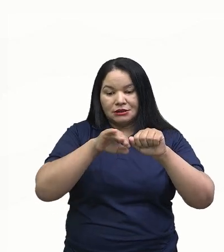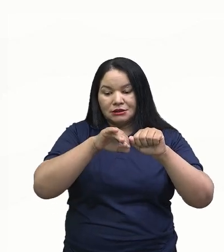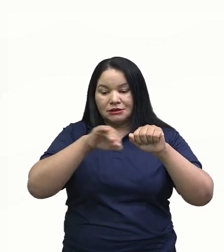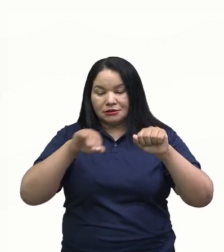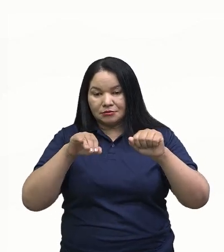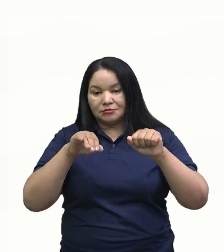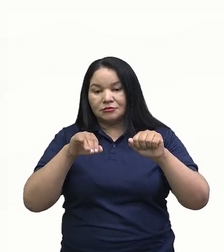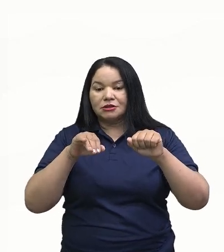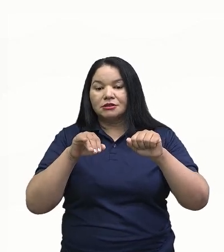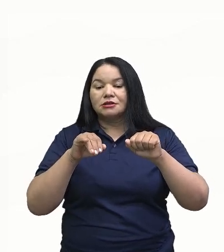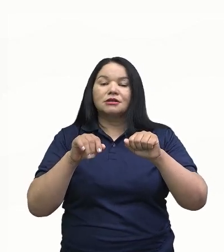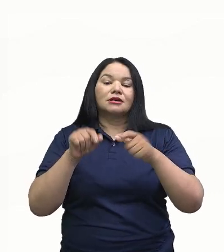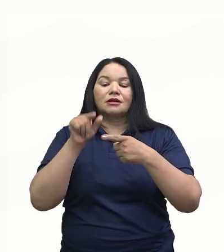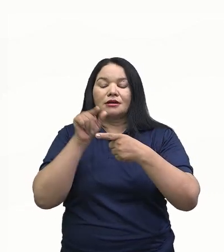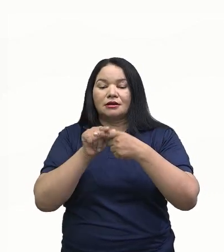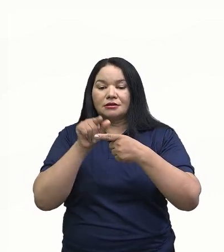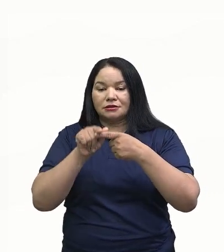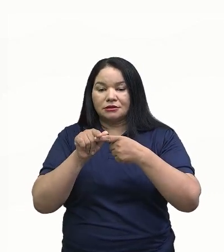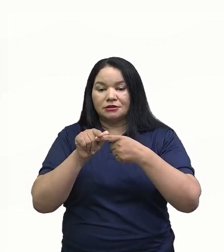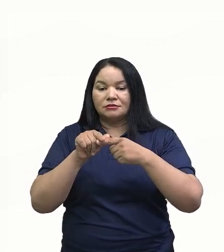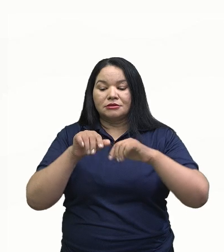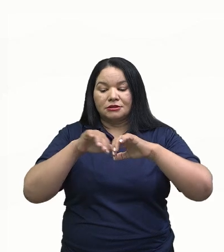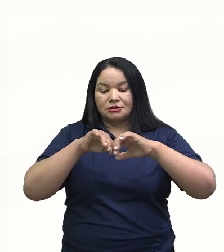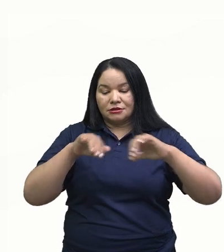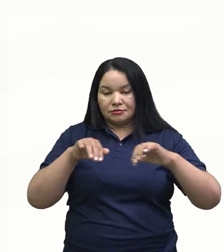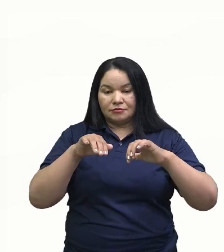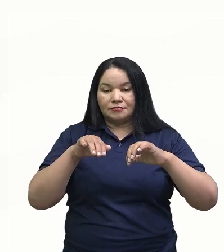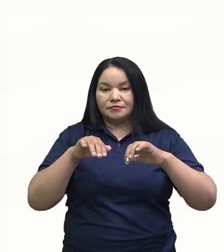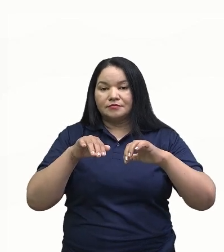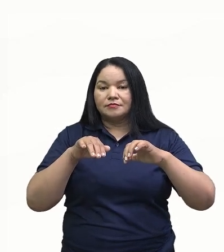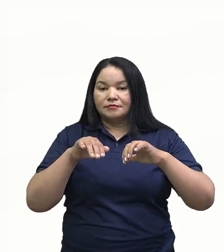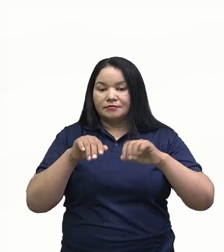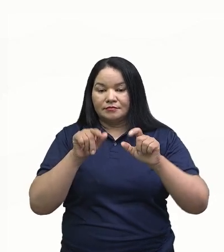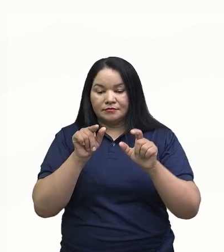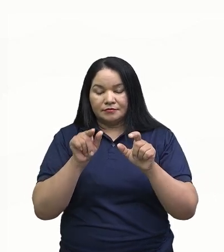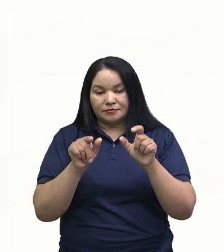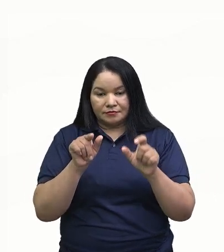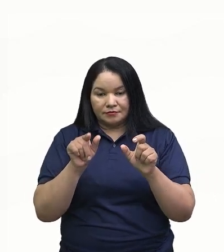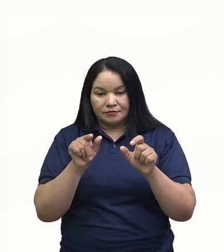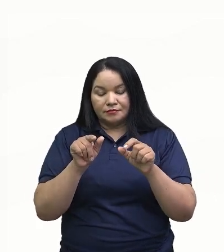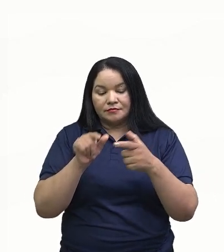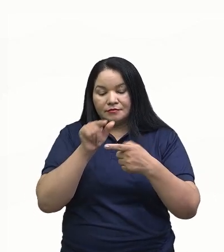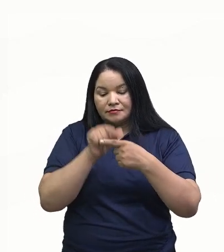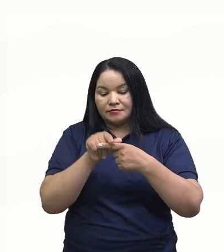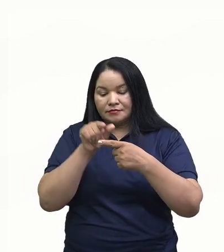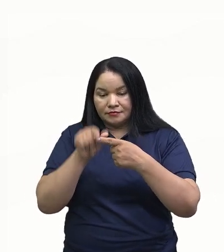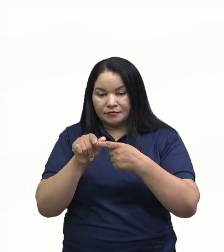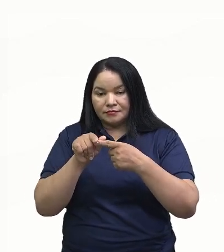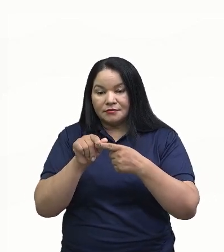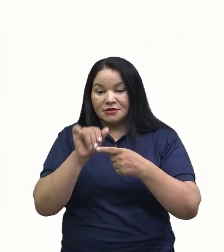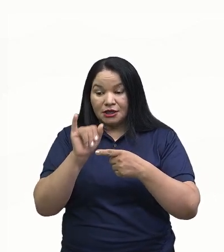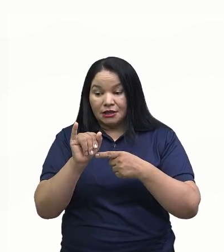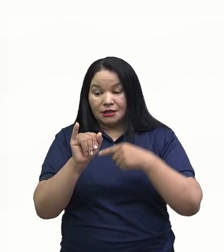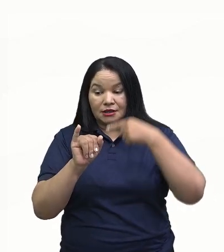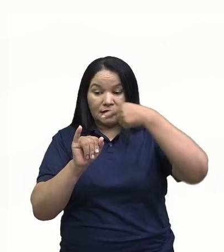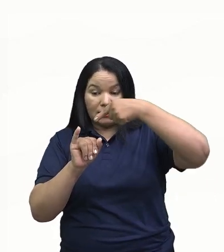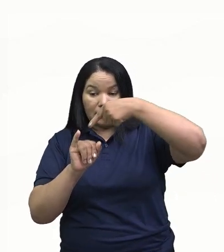separação silábica, ele ficará em sílabas diferentes. E o I será